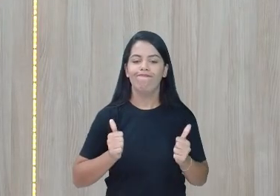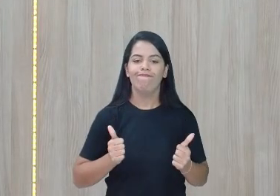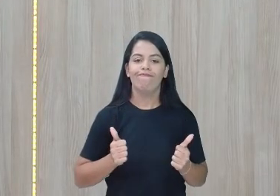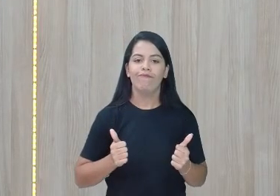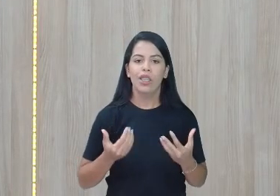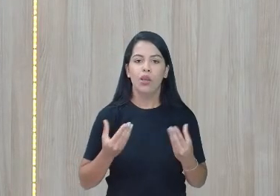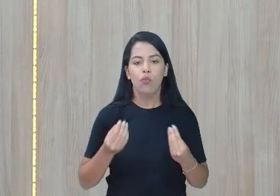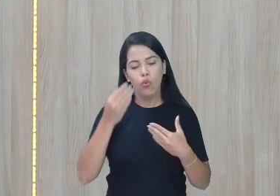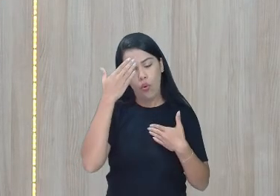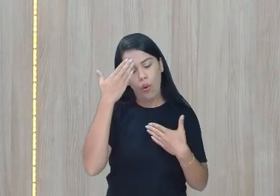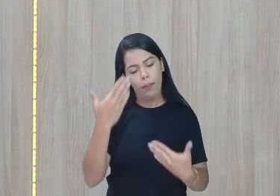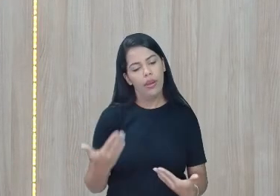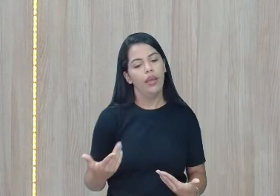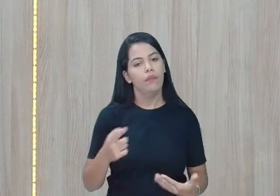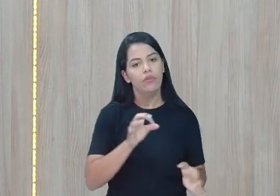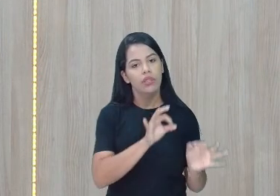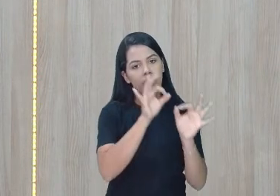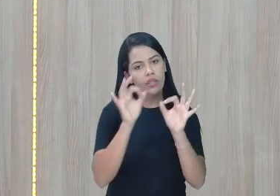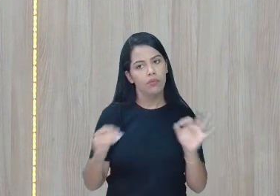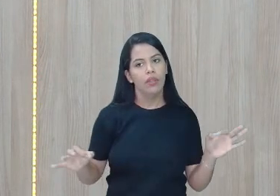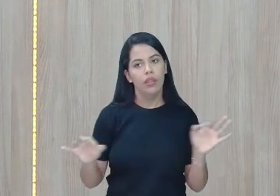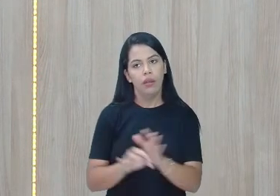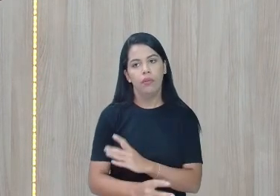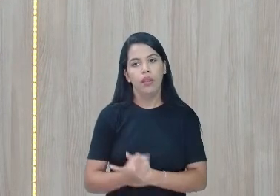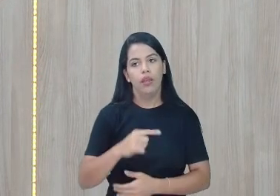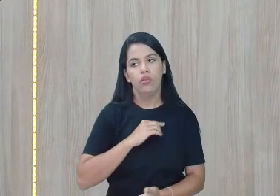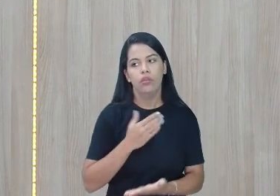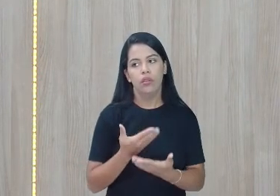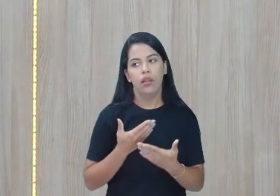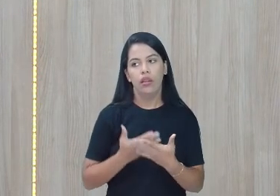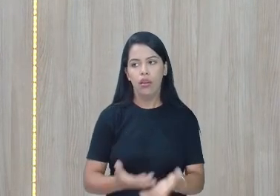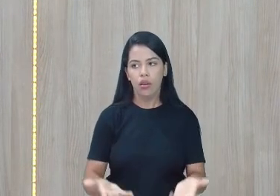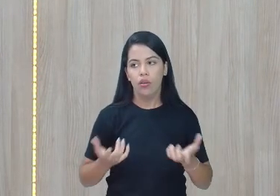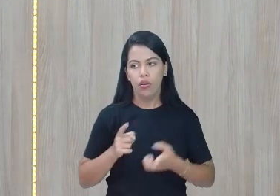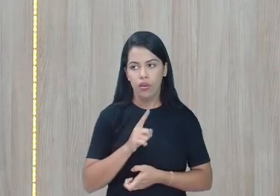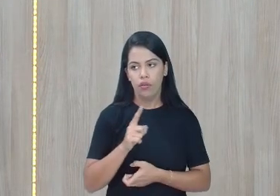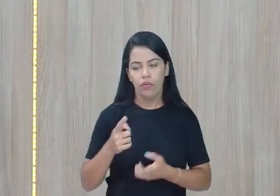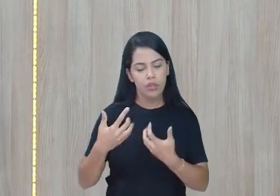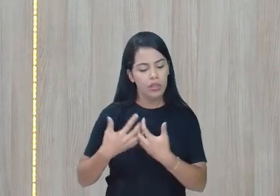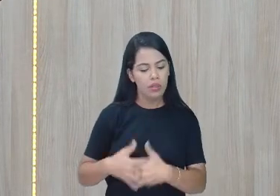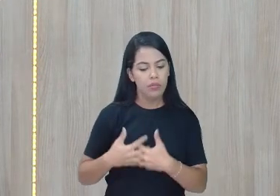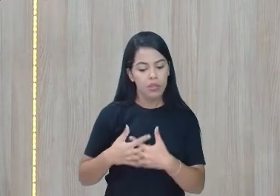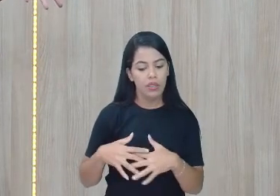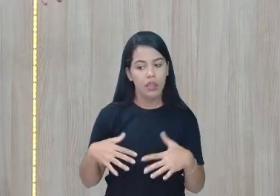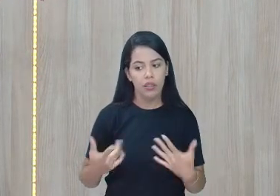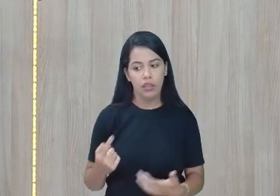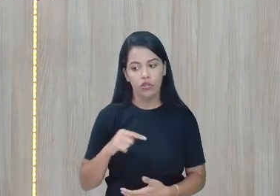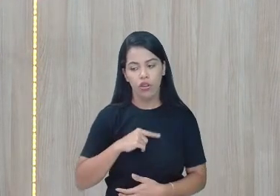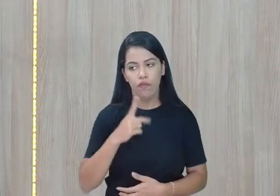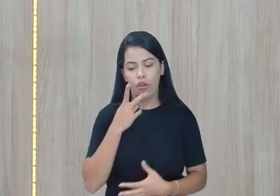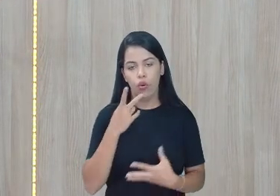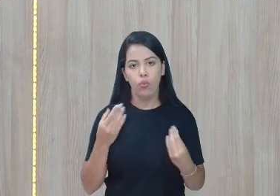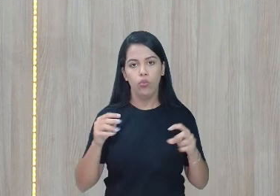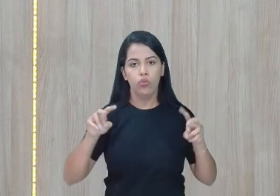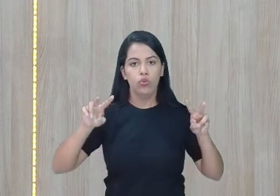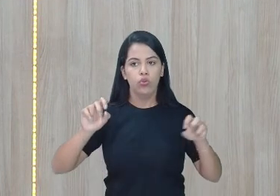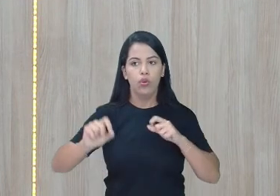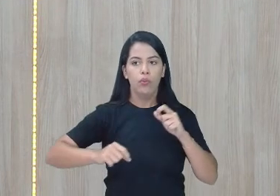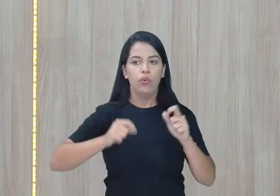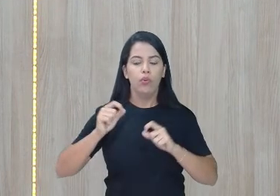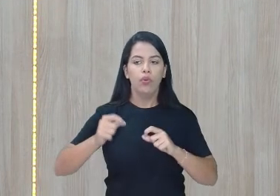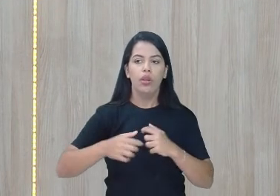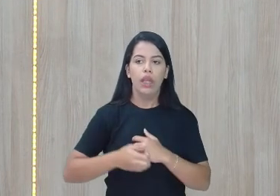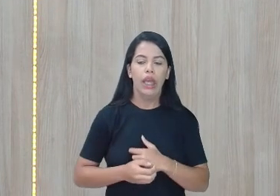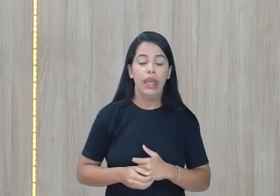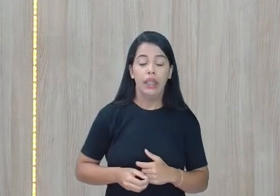pela audiência de vocês. Olha, para terminar a nossa aula, eu queria que vocês pensassem aí, já que a gente falou tanto da utilização dos celulares e da